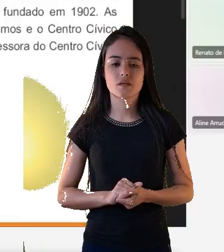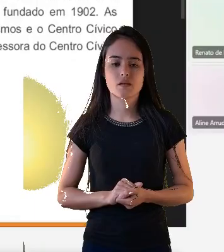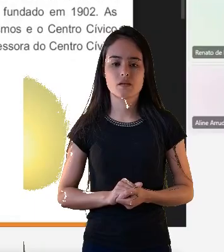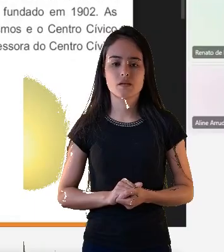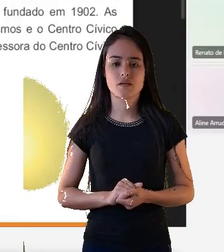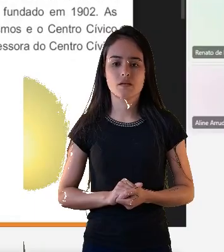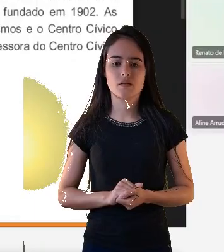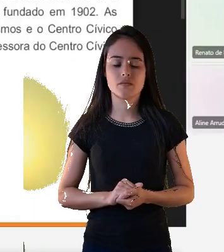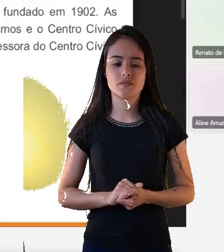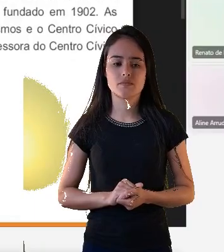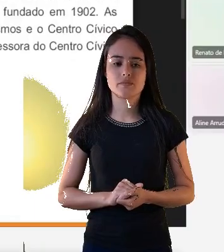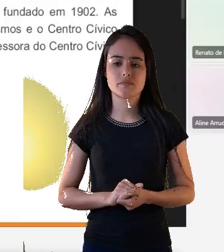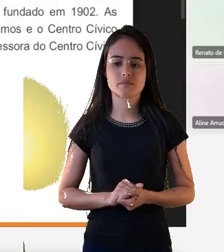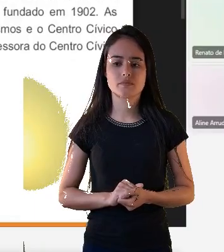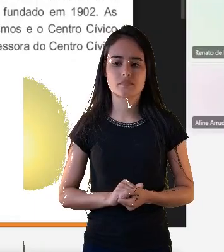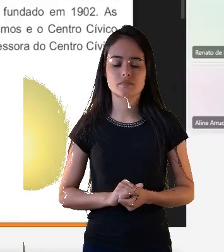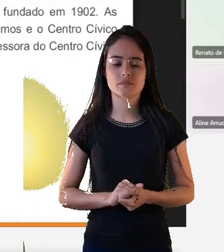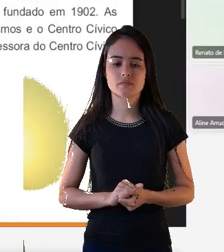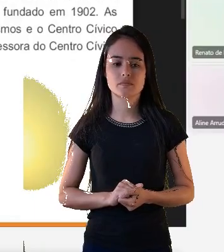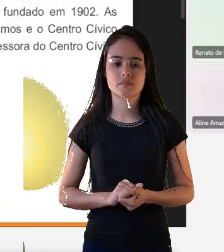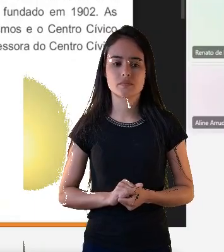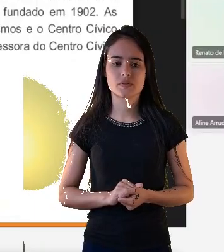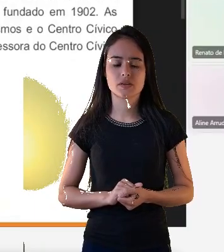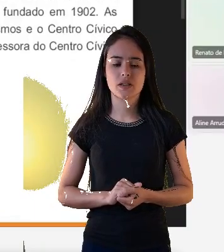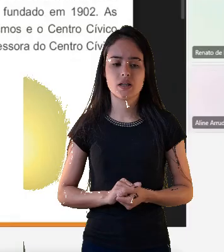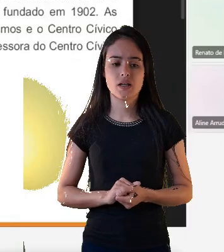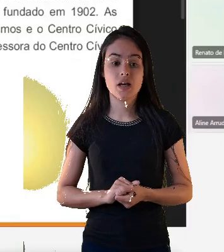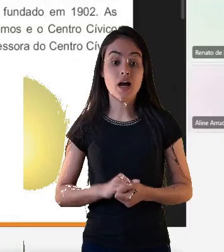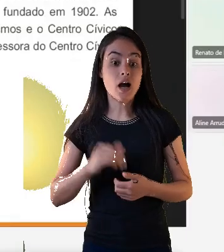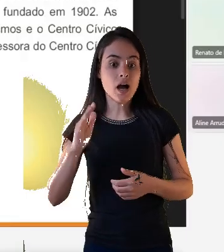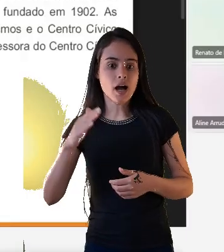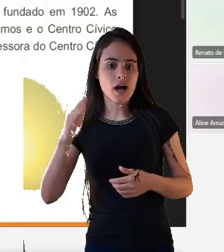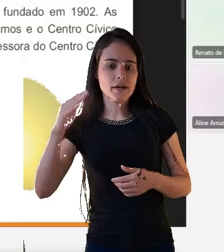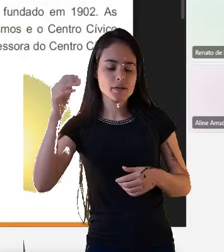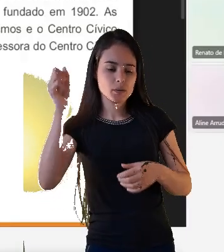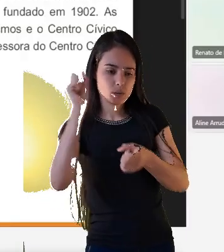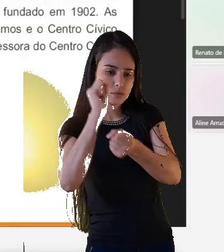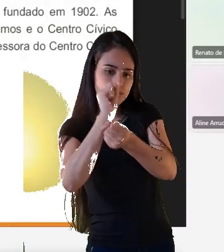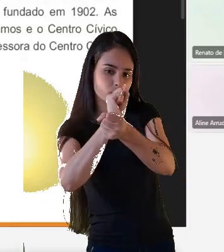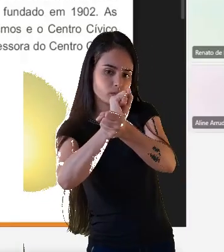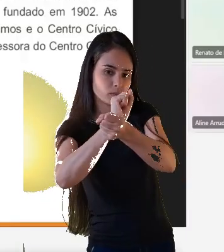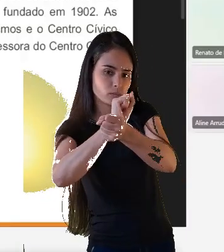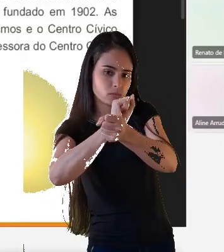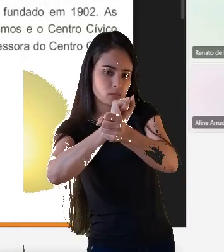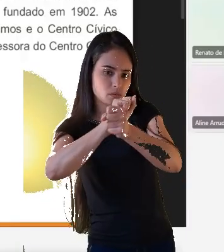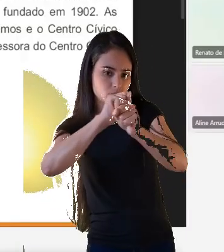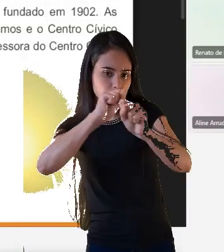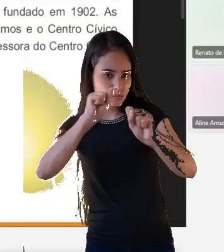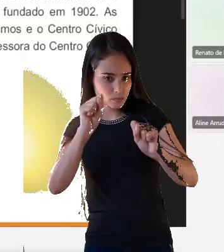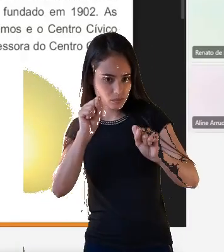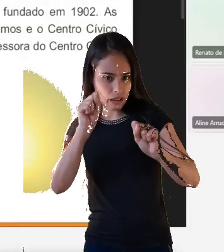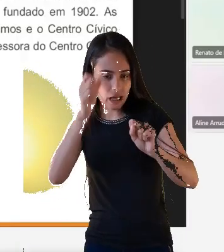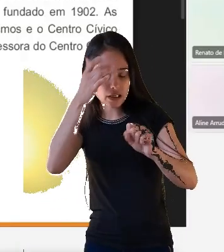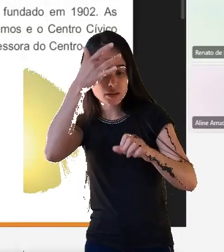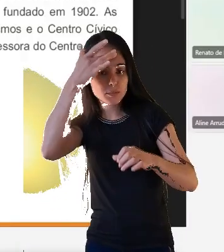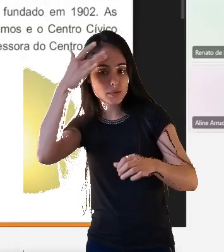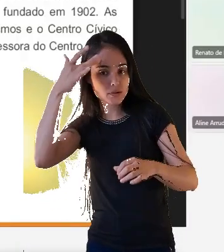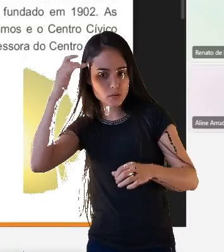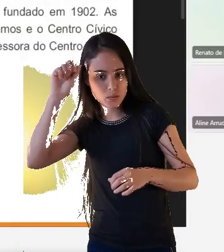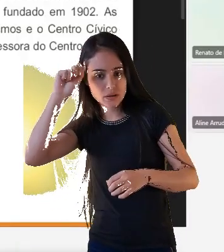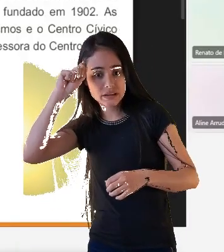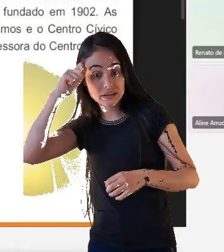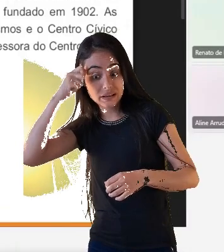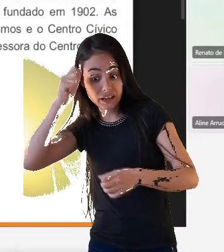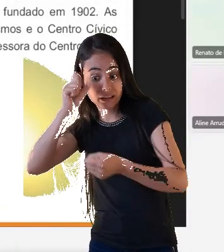E aí, após, né, a abolição, a monarquia ruiu, né?